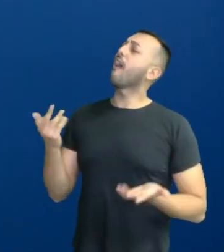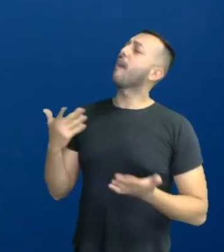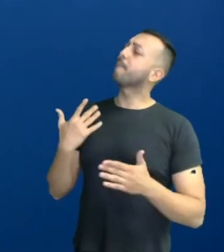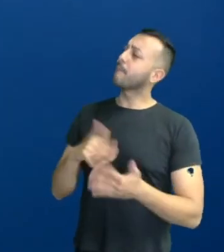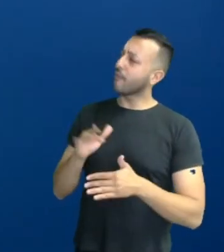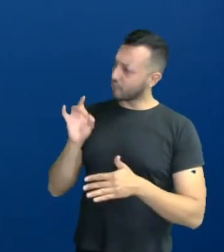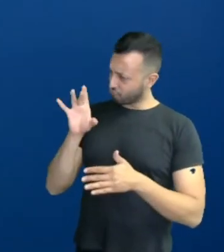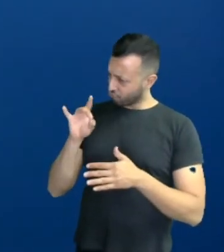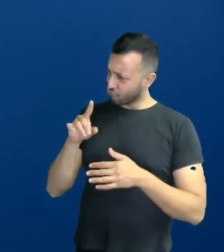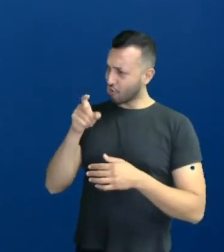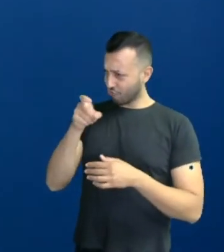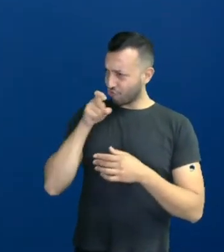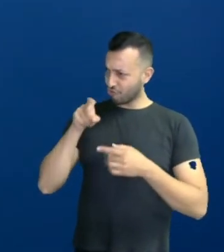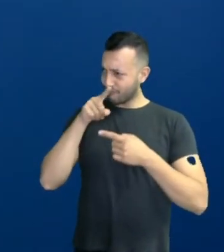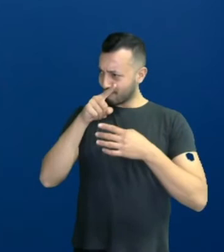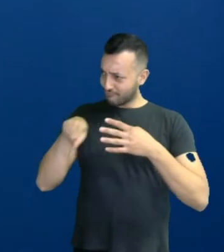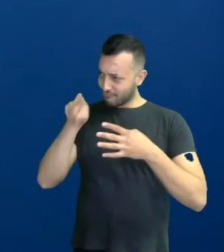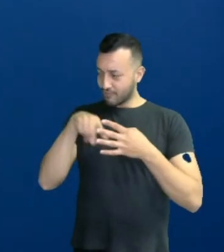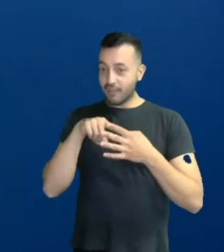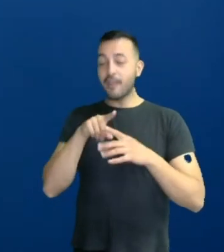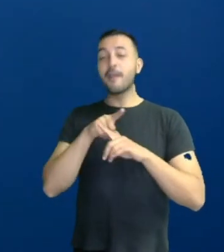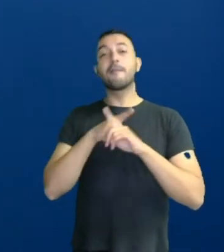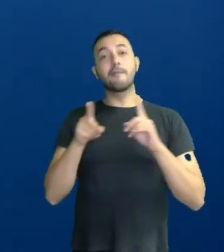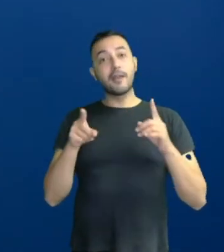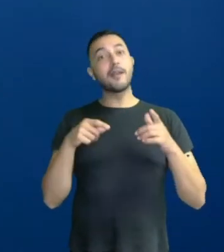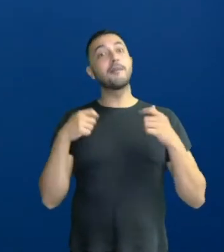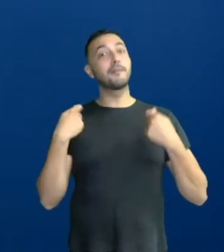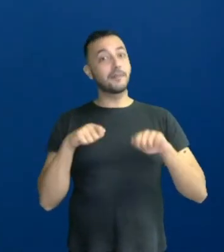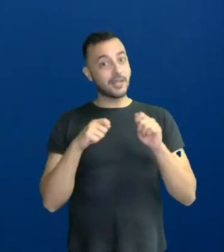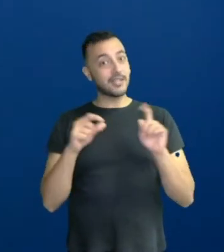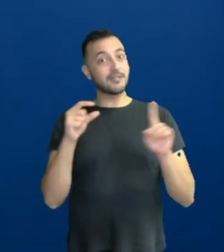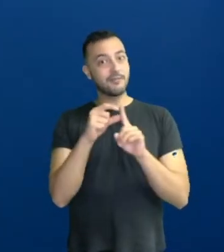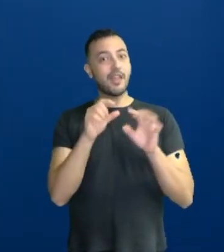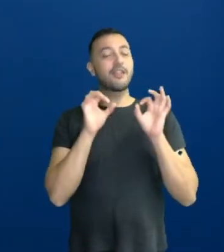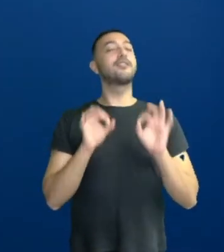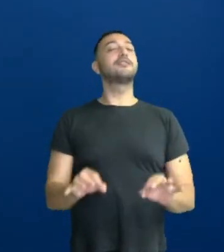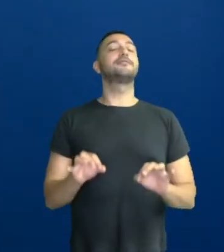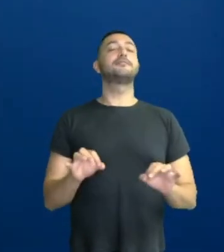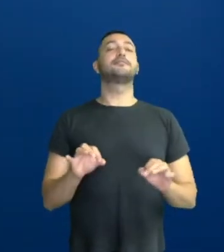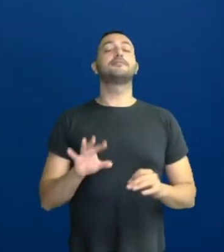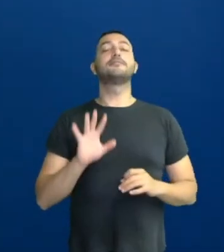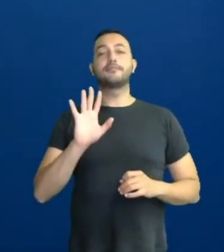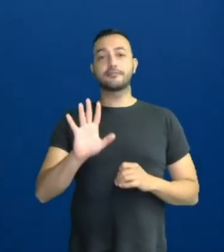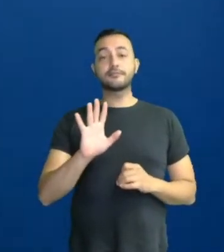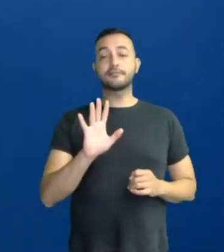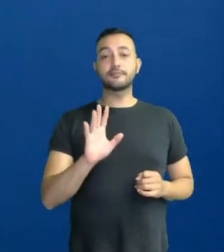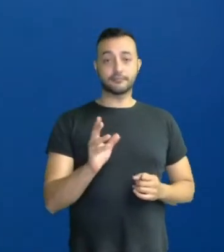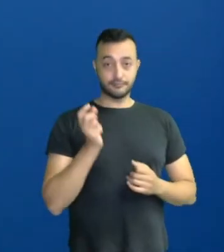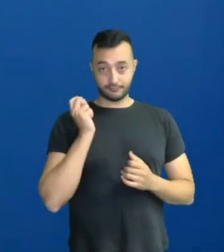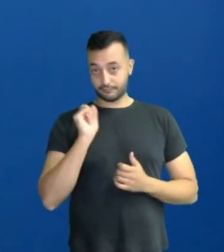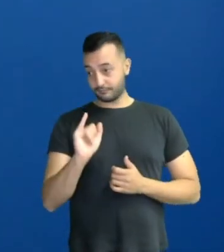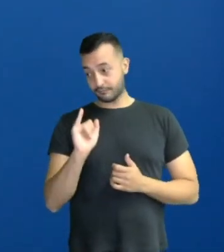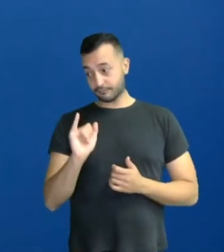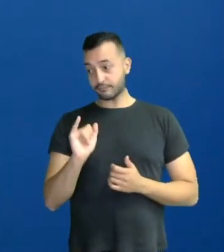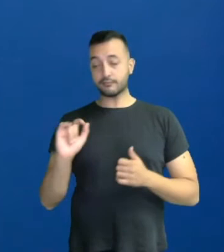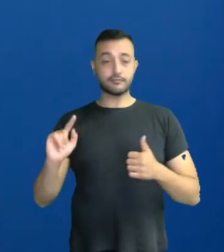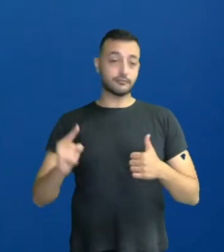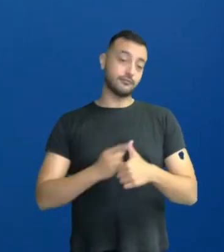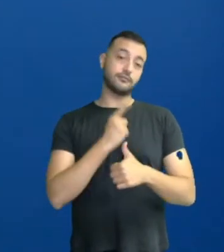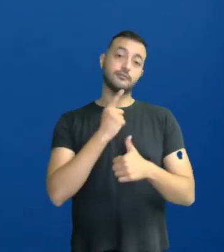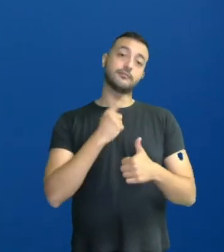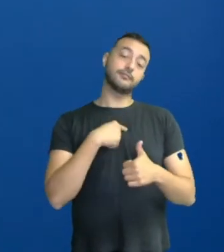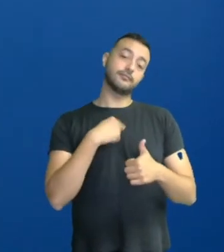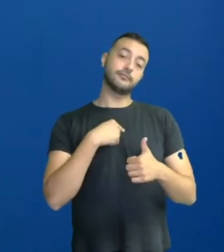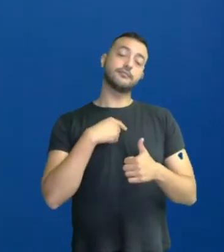prova é só de marcar o X, é? Mas lembrando que o X a gente tem que marcar na palavra certa, né? Então, vê só. Se nessa minha questão, no primeiro, eu